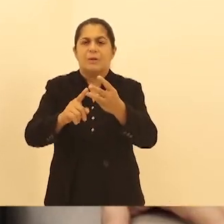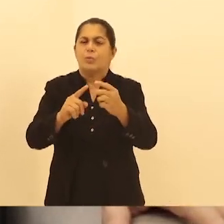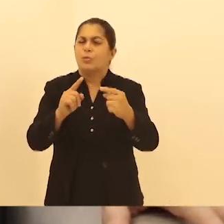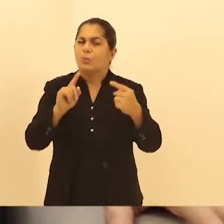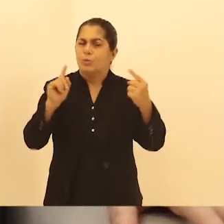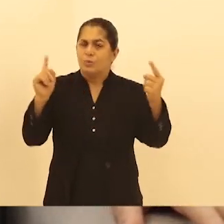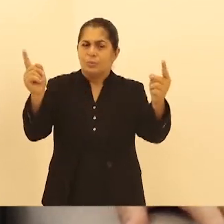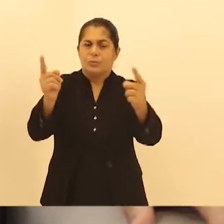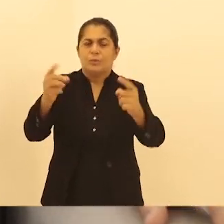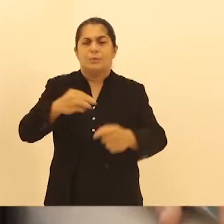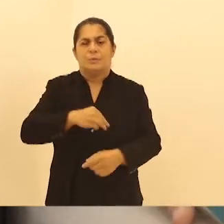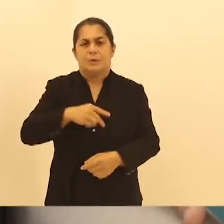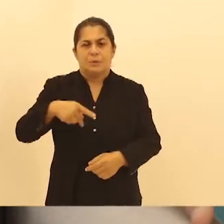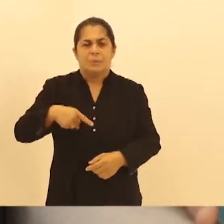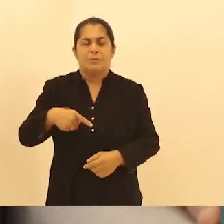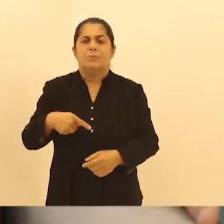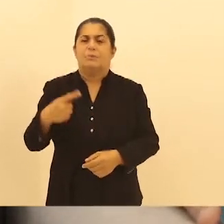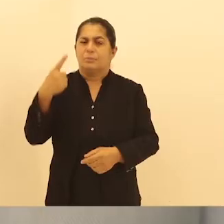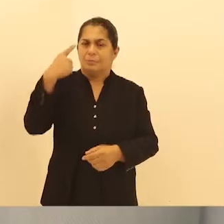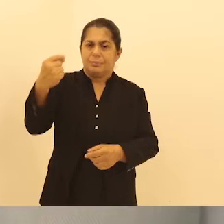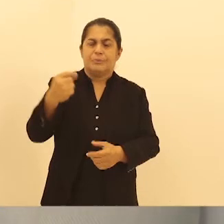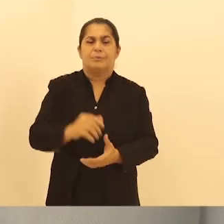da instituição